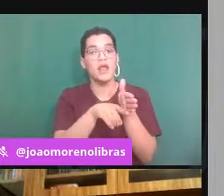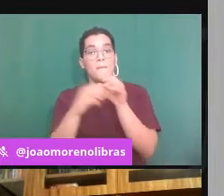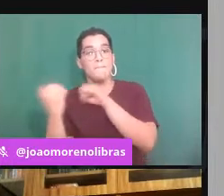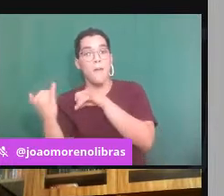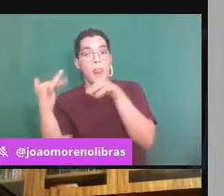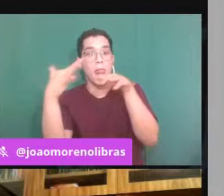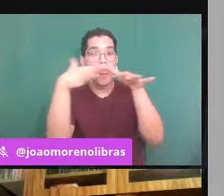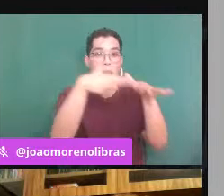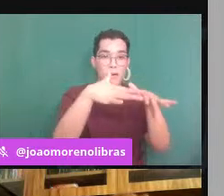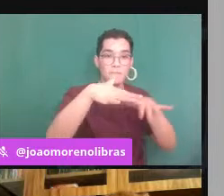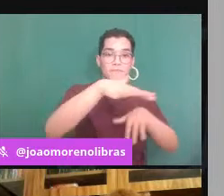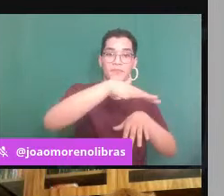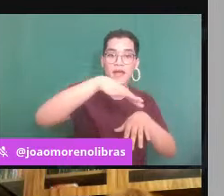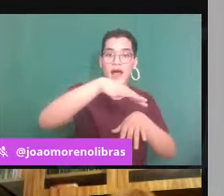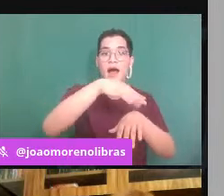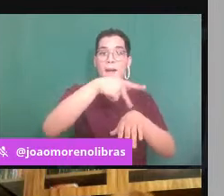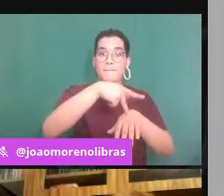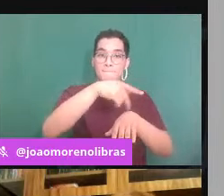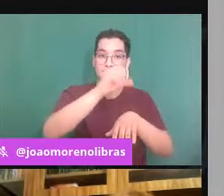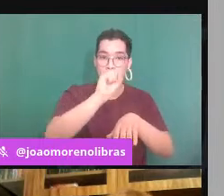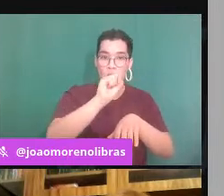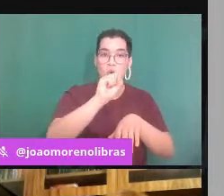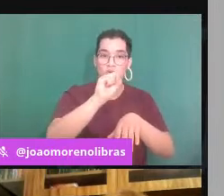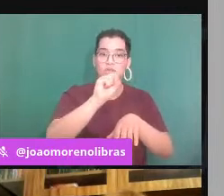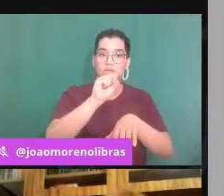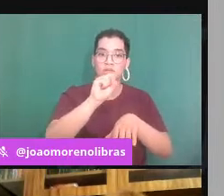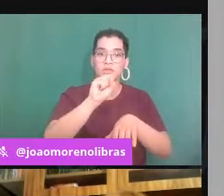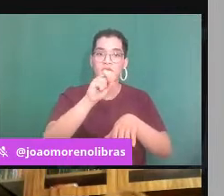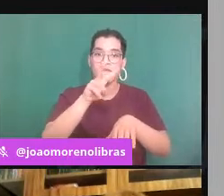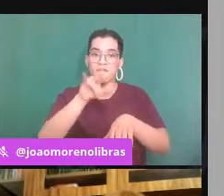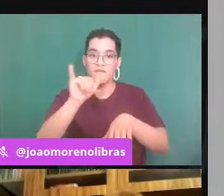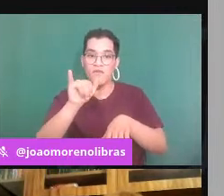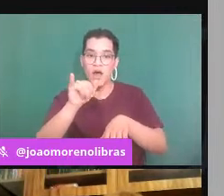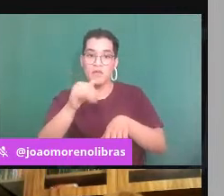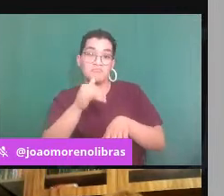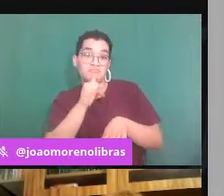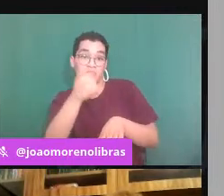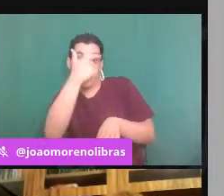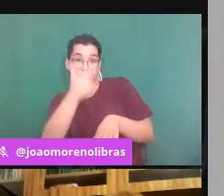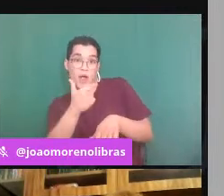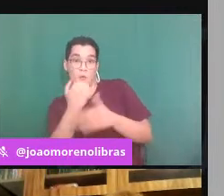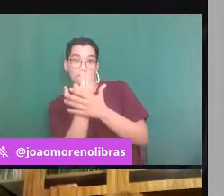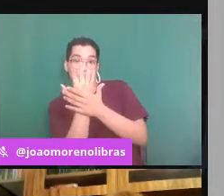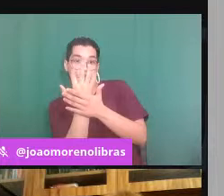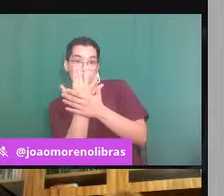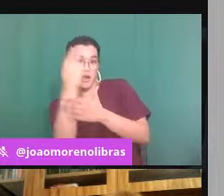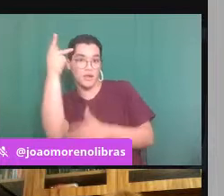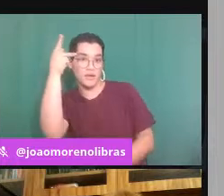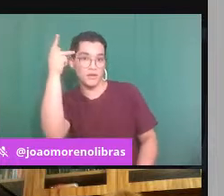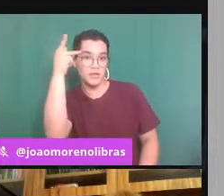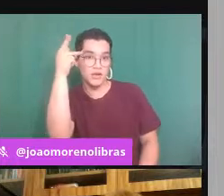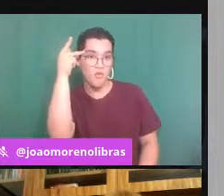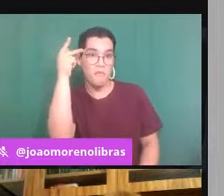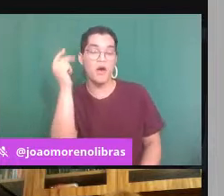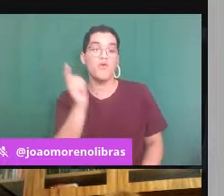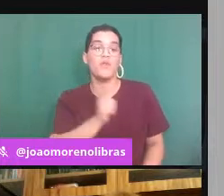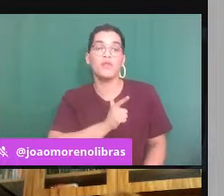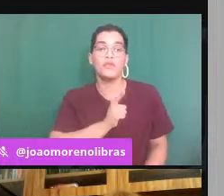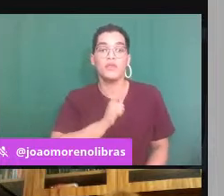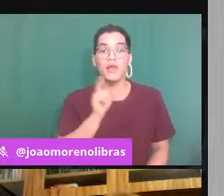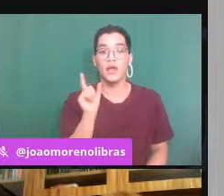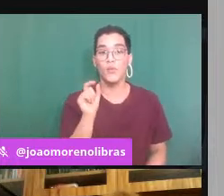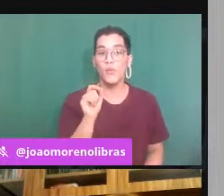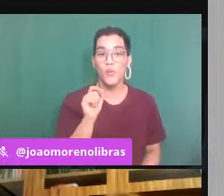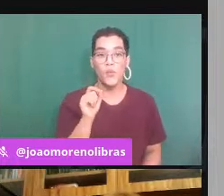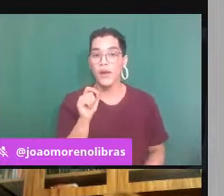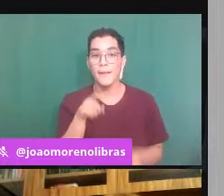pós-graduação, e no meu caso, no programa de pós-graduação da PUC de São Paulo, seguramente muitos chegam com uma perspectiva de fazer uma